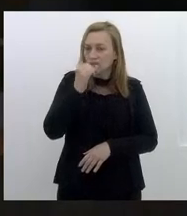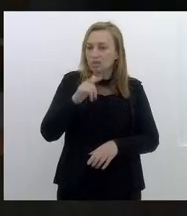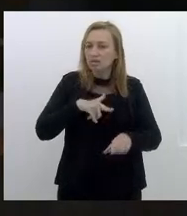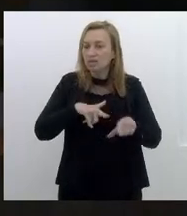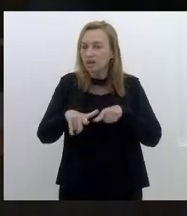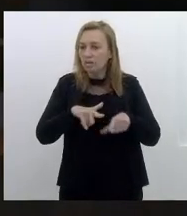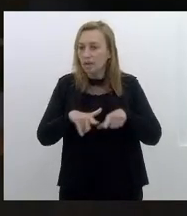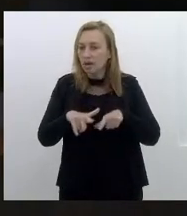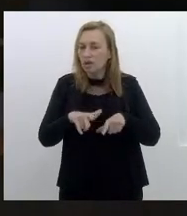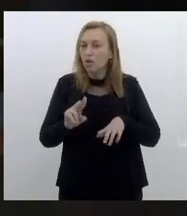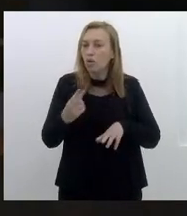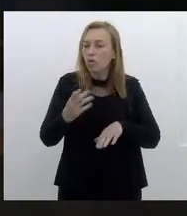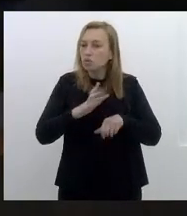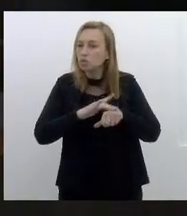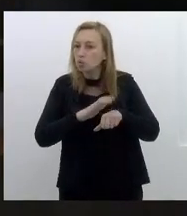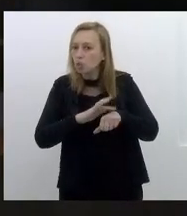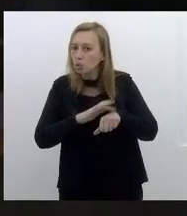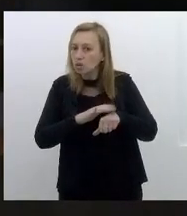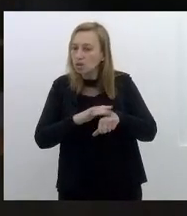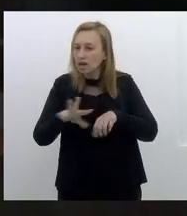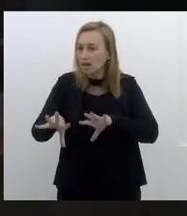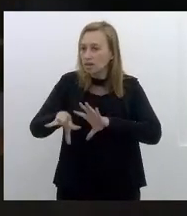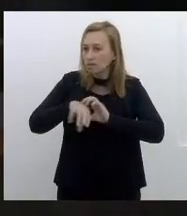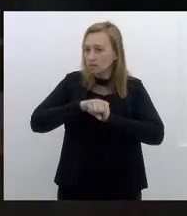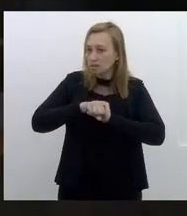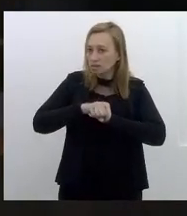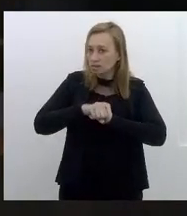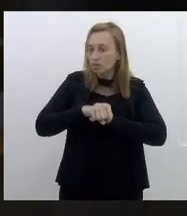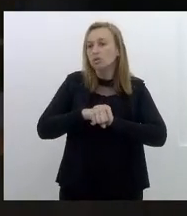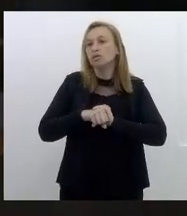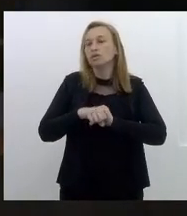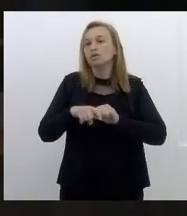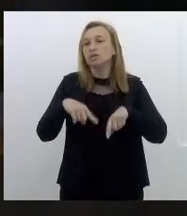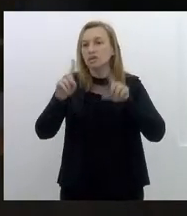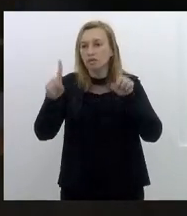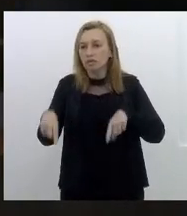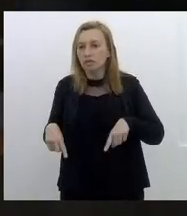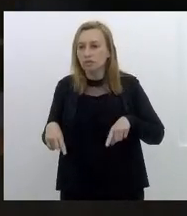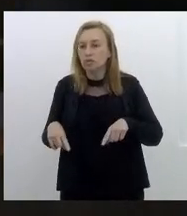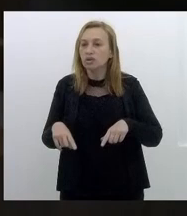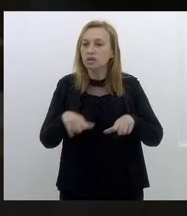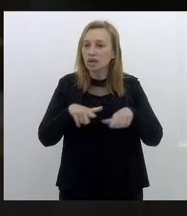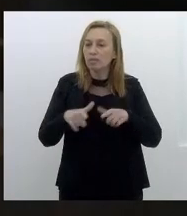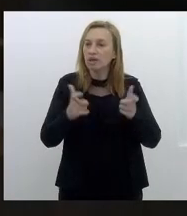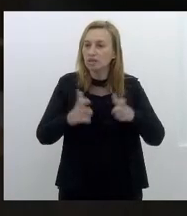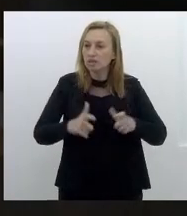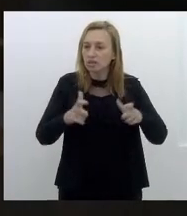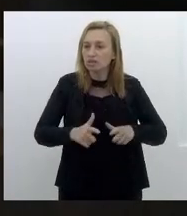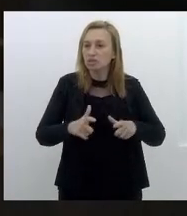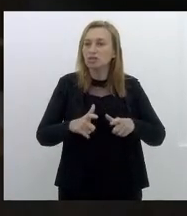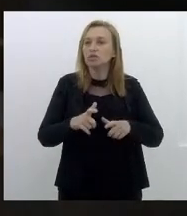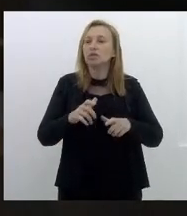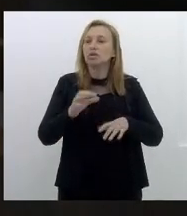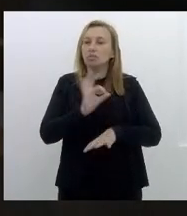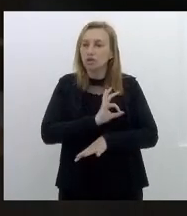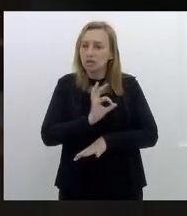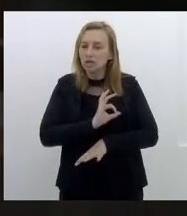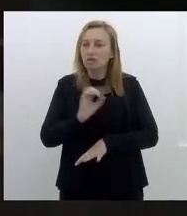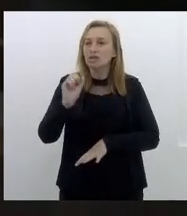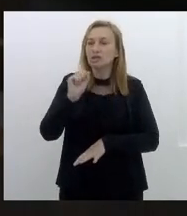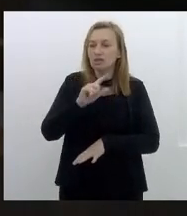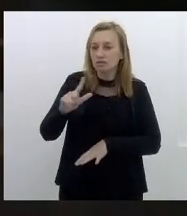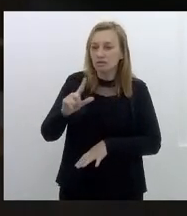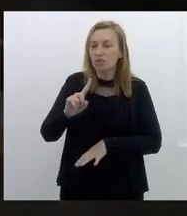serviço ou Doença nela de acolhida dos Servidores ocupantes daqueles cargos socioeducativo policial civil